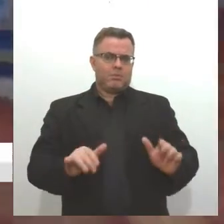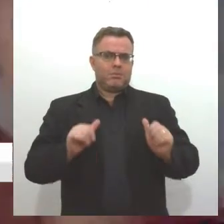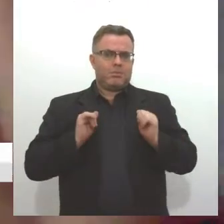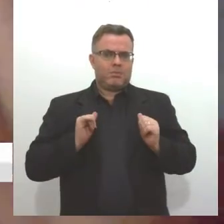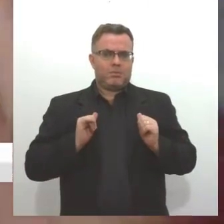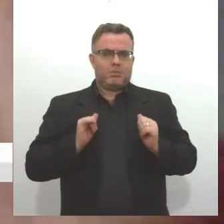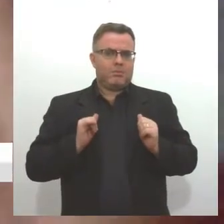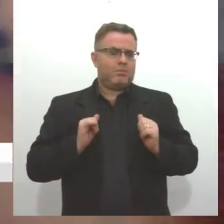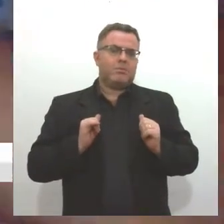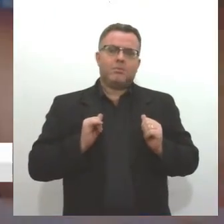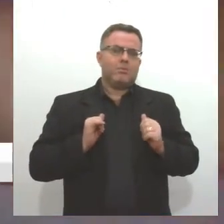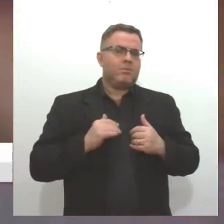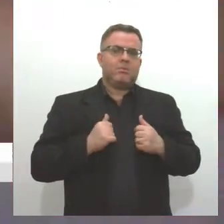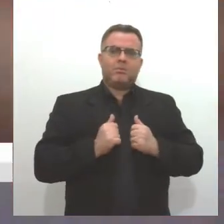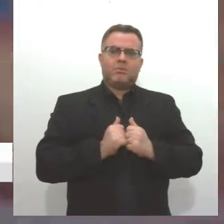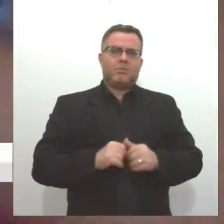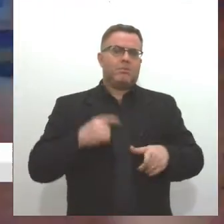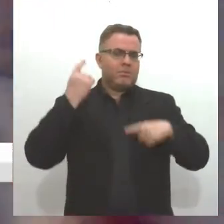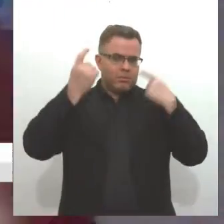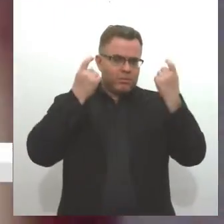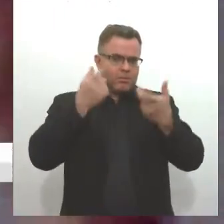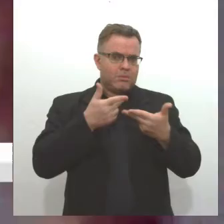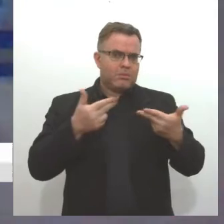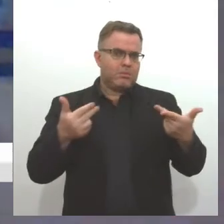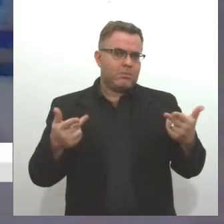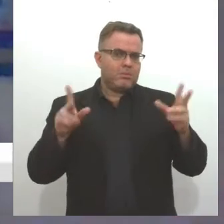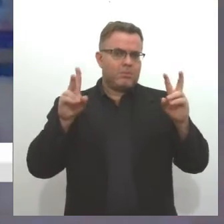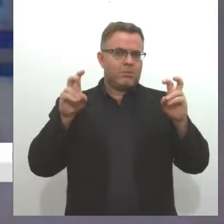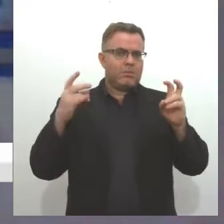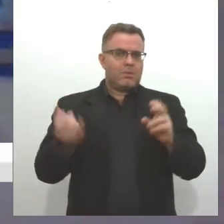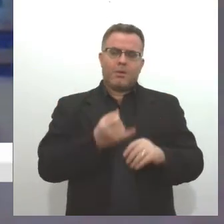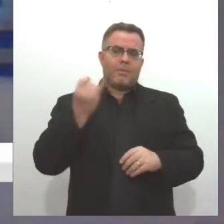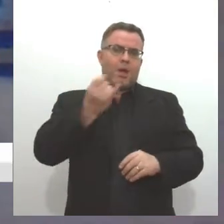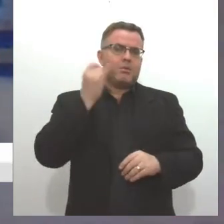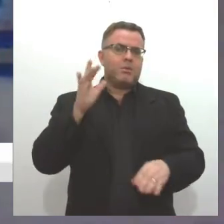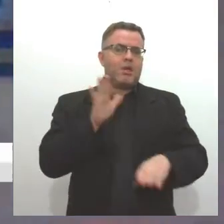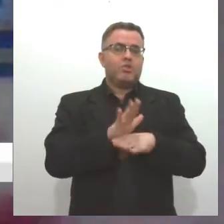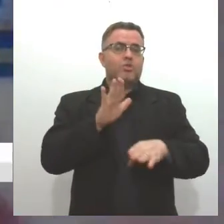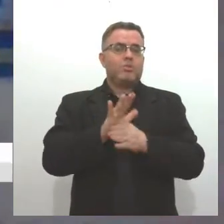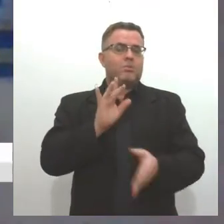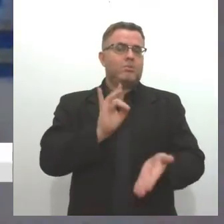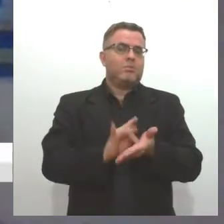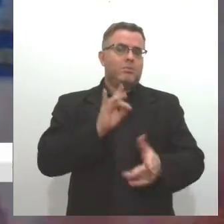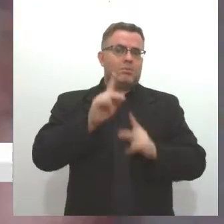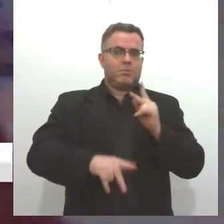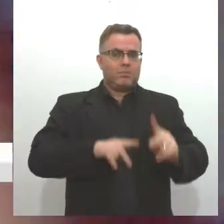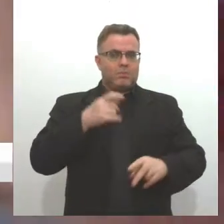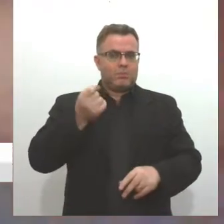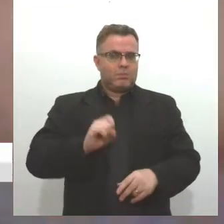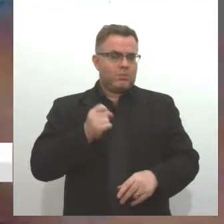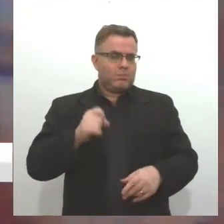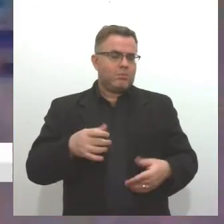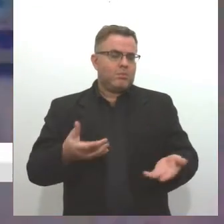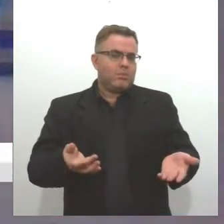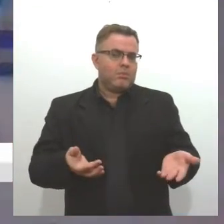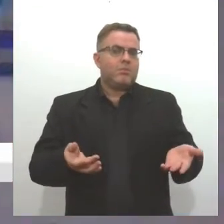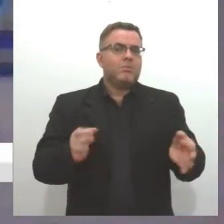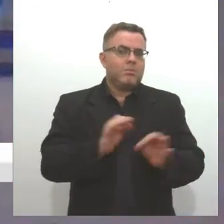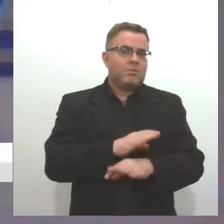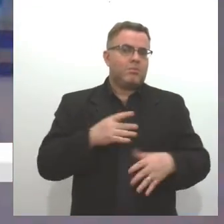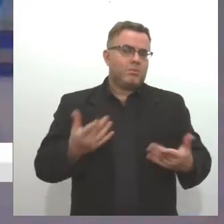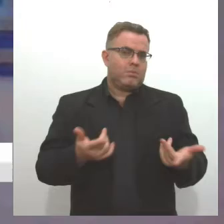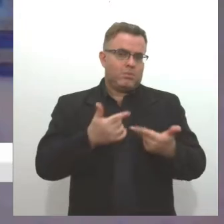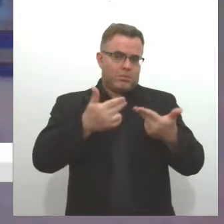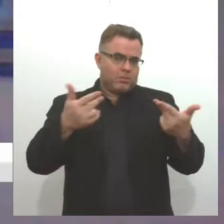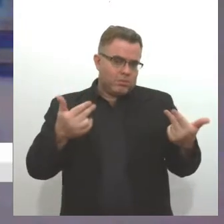isso, eu estou preocupada com outras pautas que me trazem a agradar mais a minha base ou trazer mais outro tipo